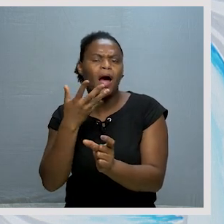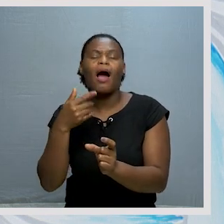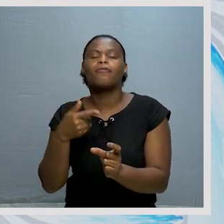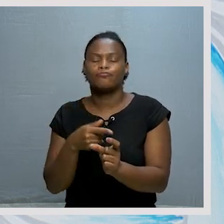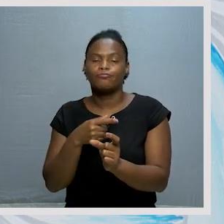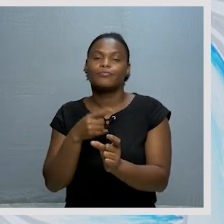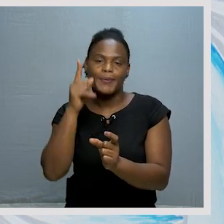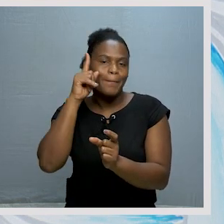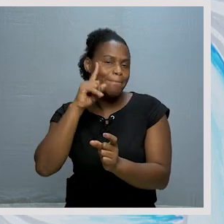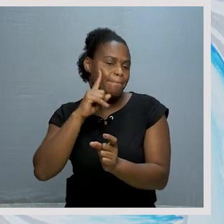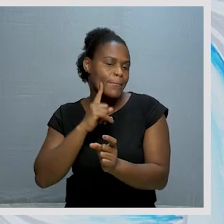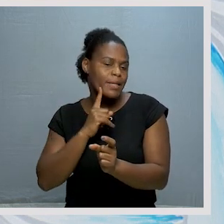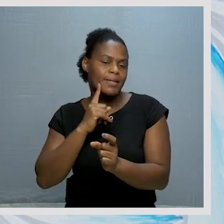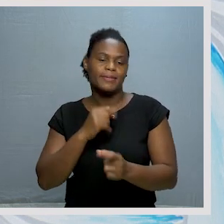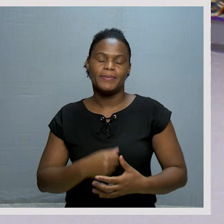isso, feminino.